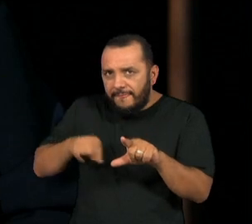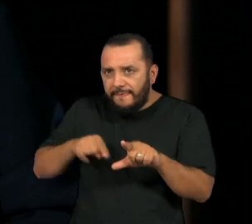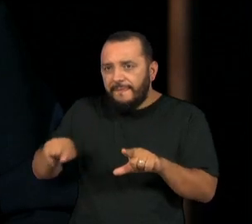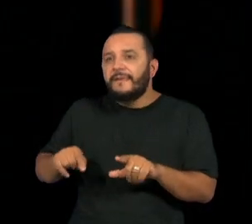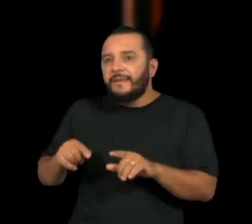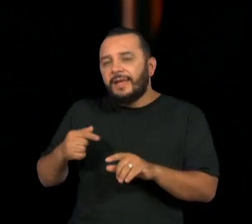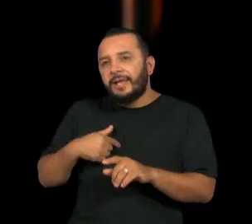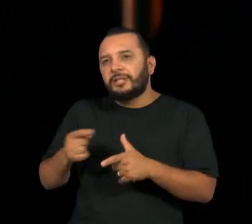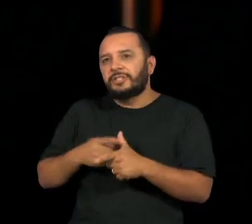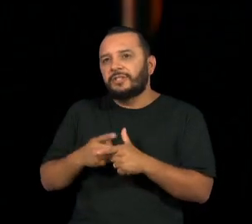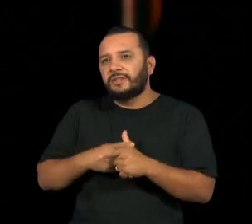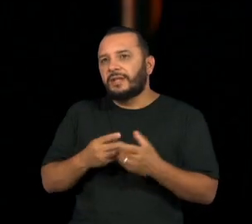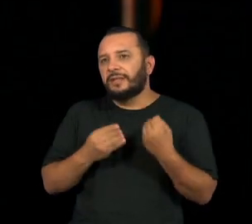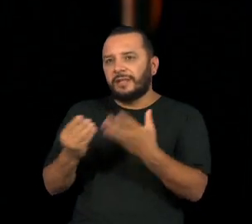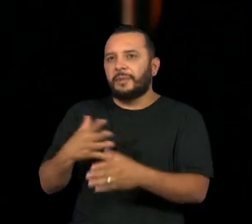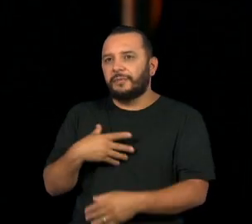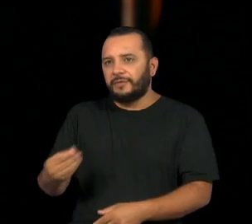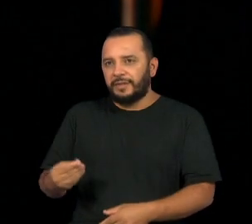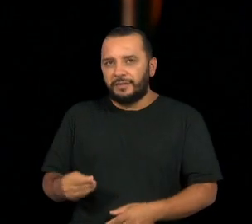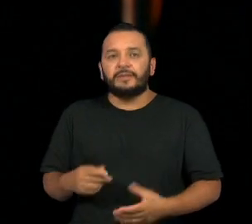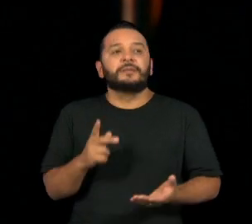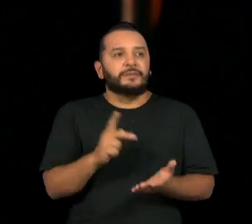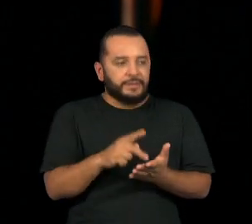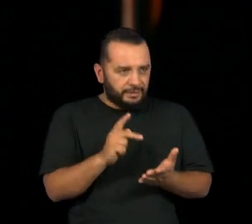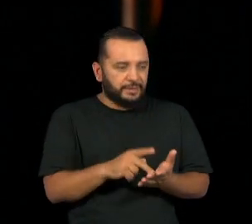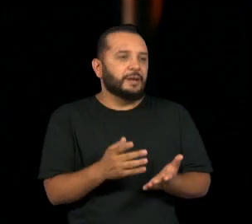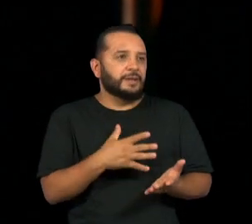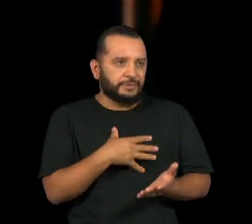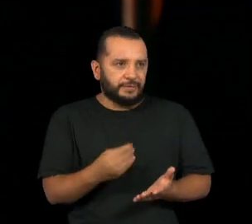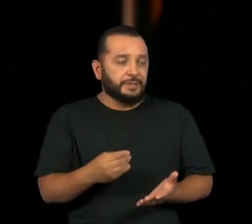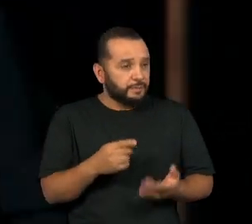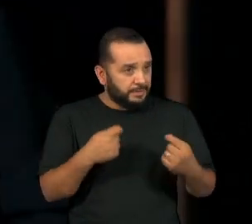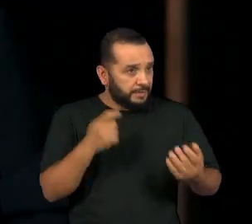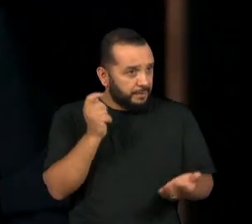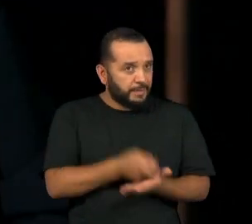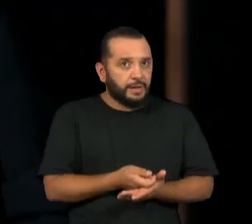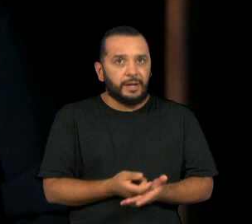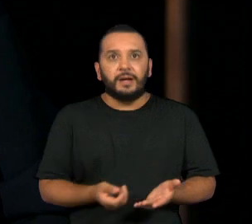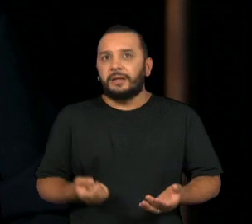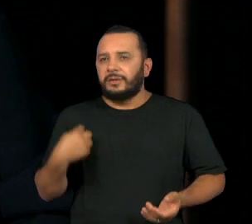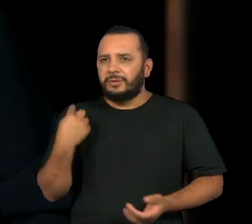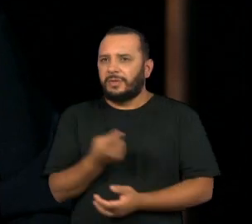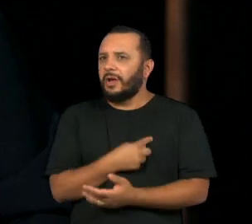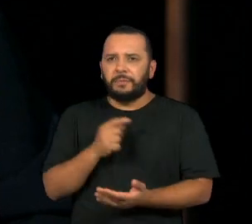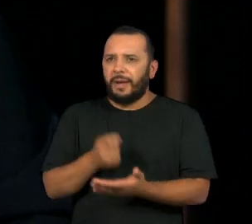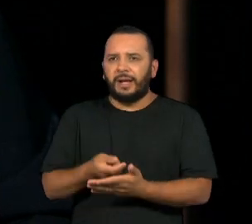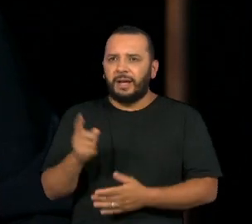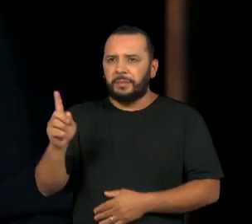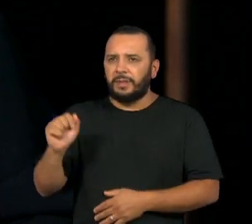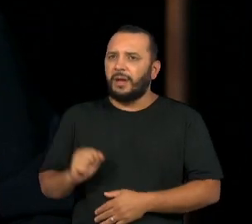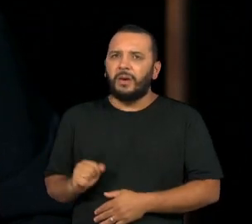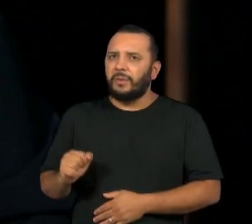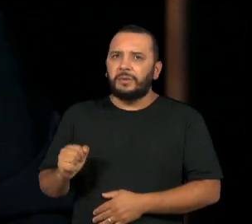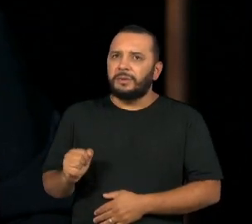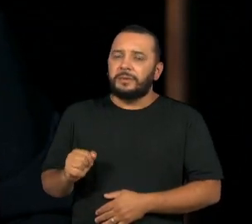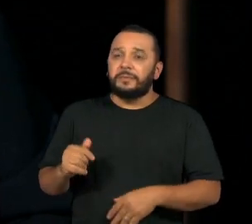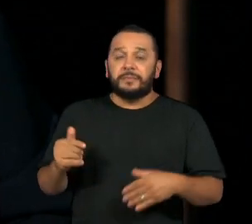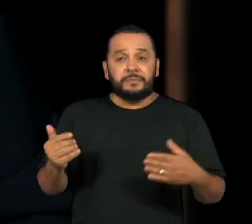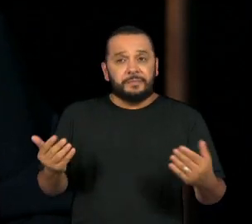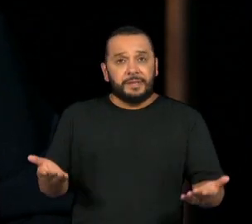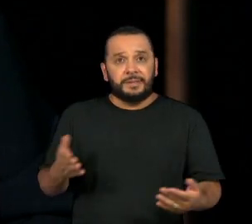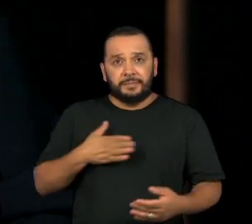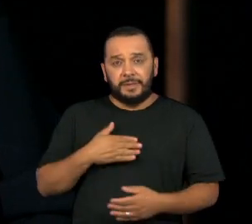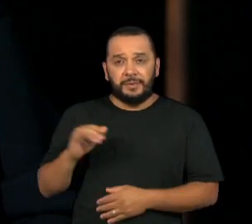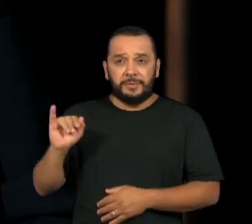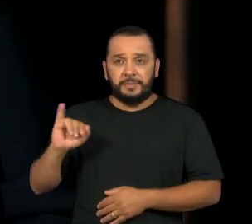né? Ela passa para quem tem que pagar? A gente não pagou não, né? A gente não pagou. E o meu